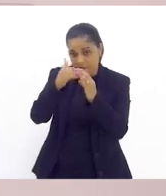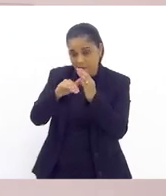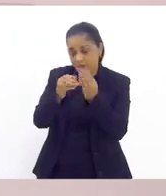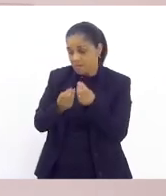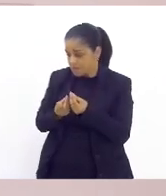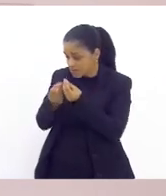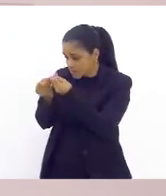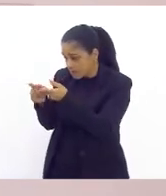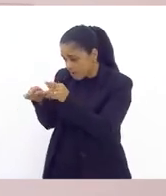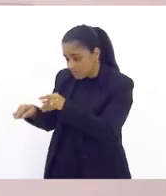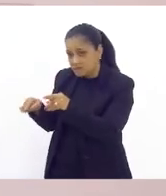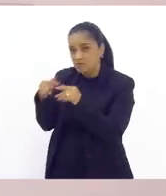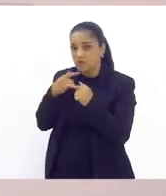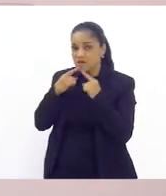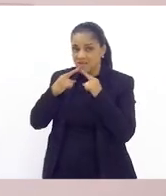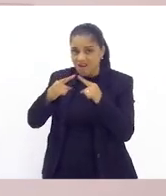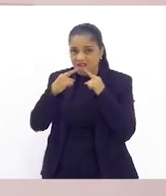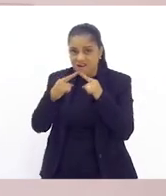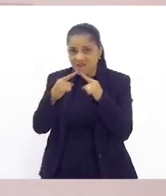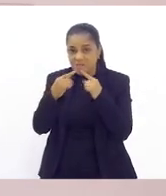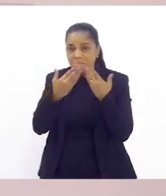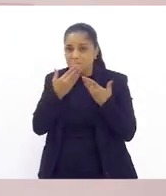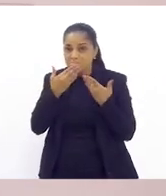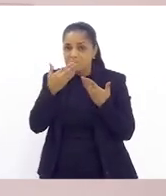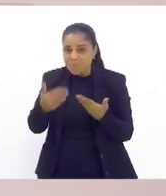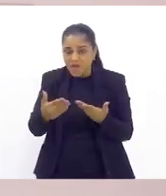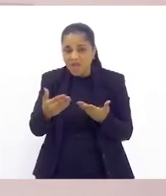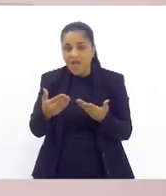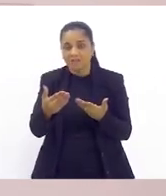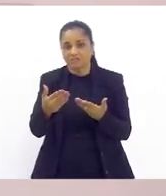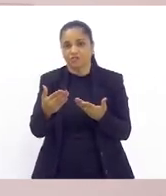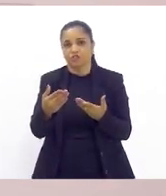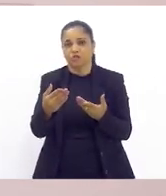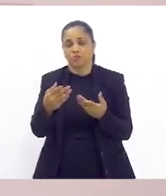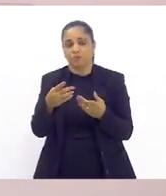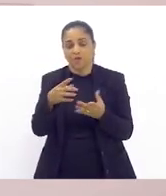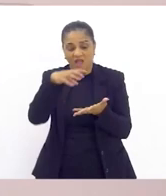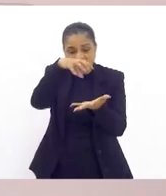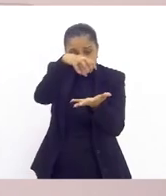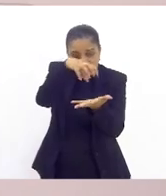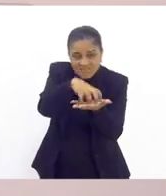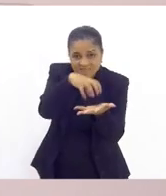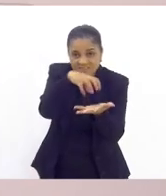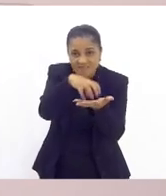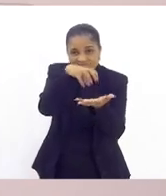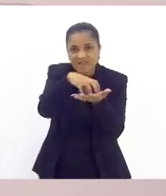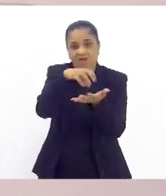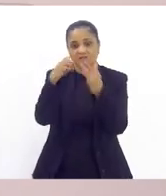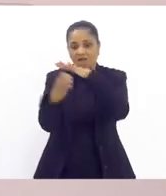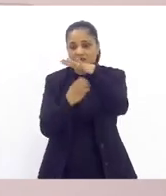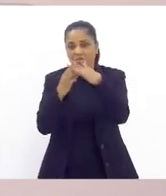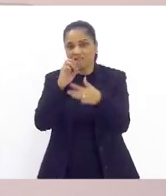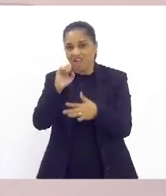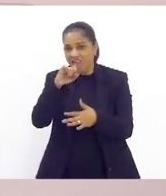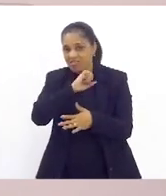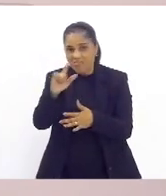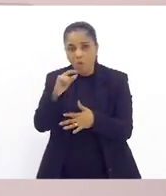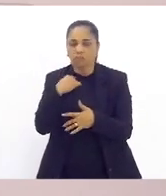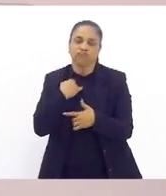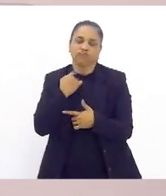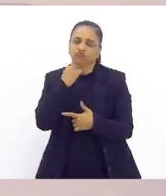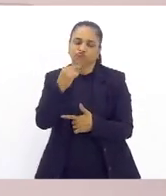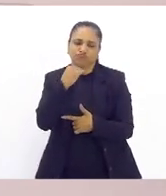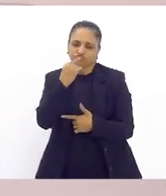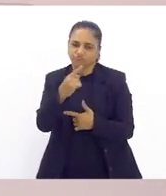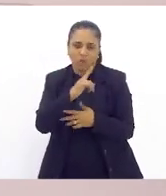reclamações e pede esse atendimento porque a central de atendimento da enel ela é ineficiente o público